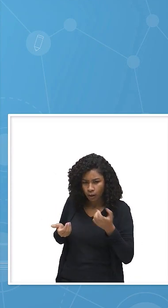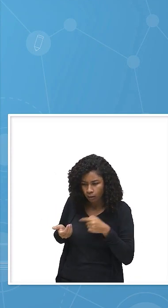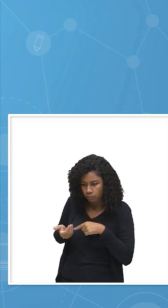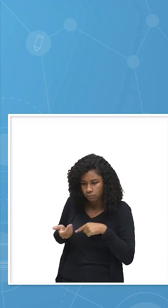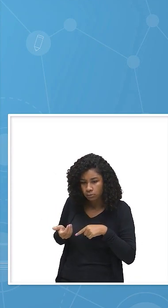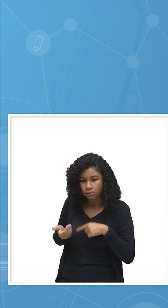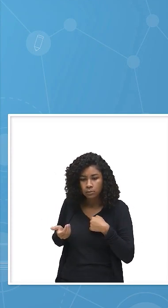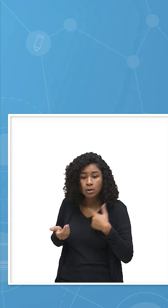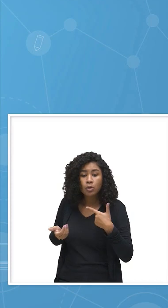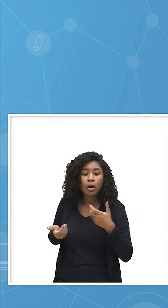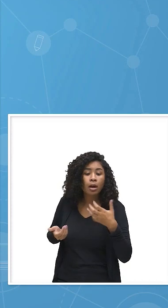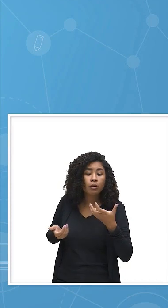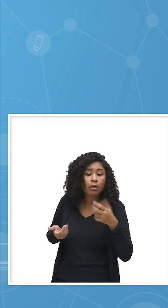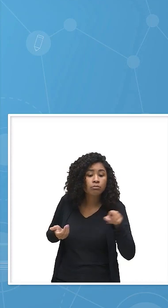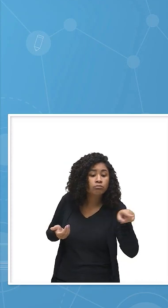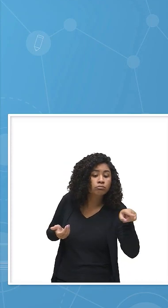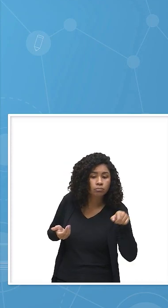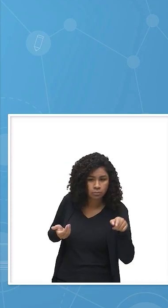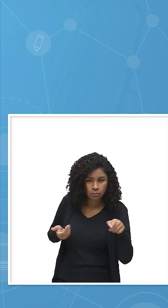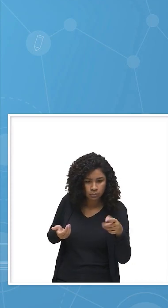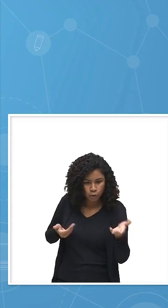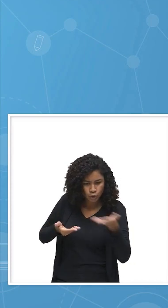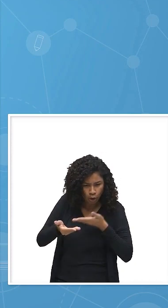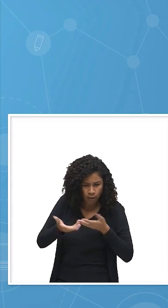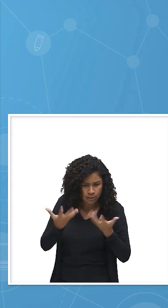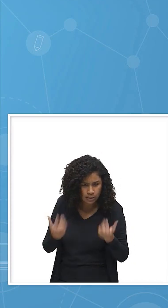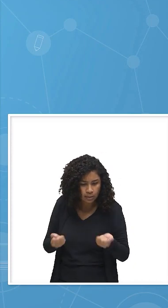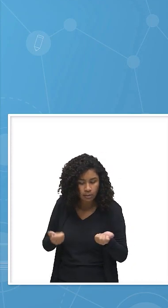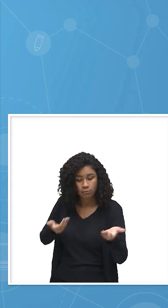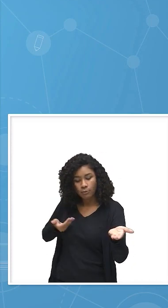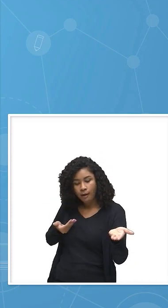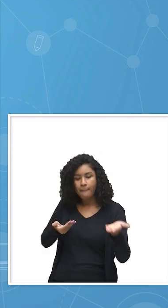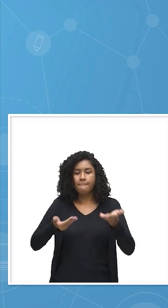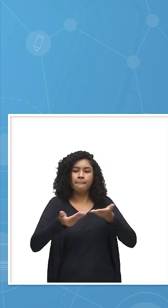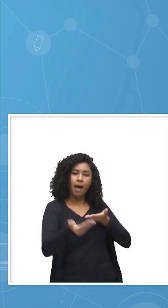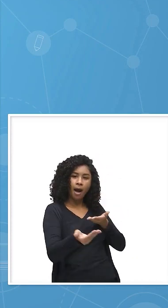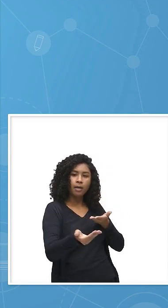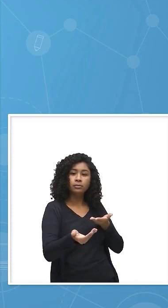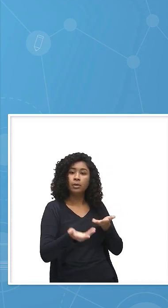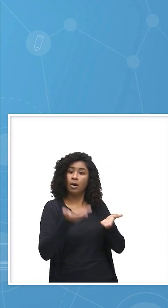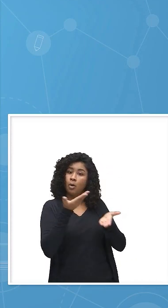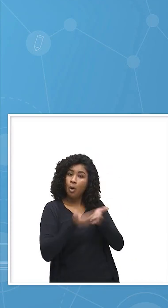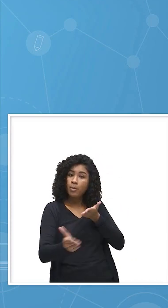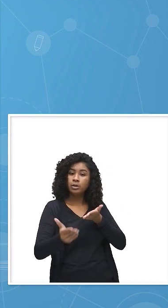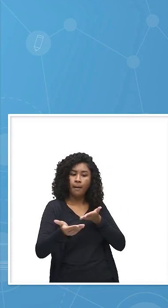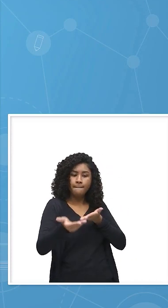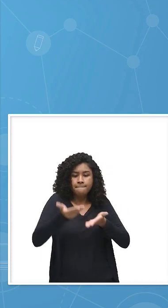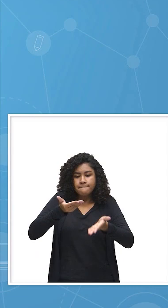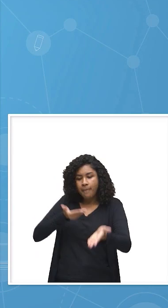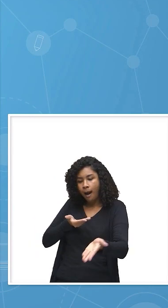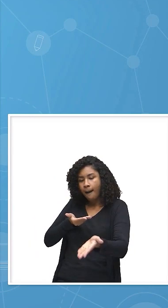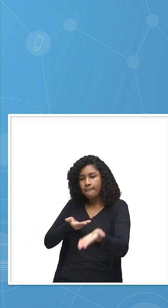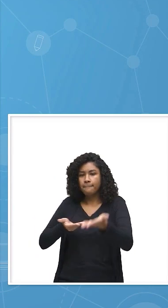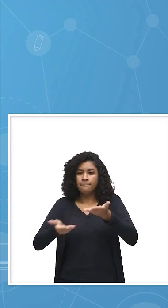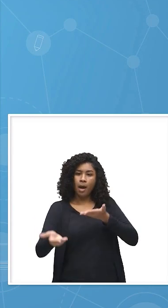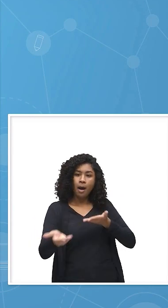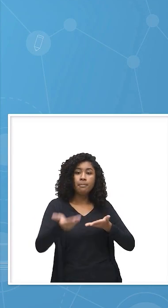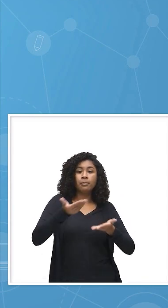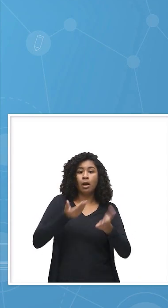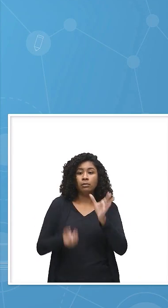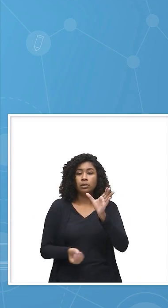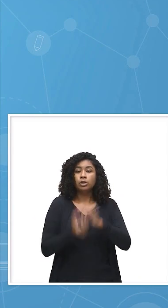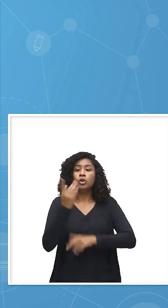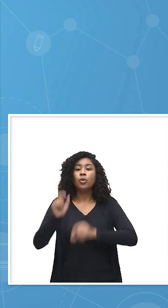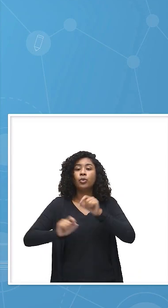por algo que eles não plantavam. Então a gente tem aí o quê? O surgimento do comércio